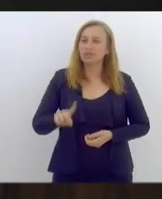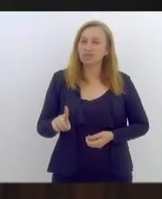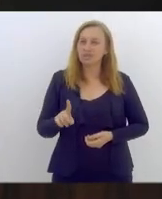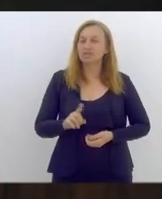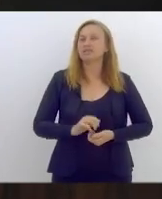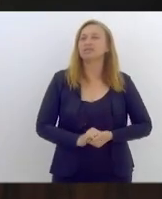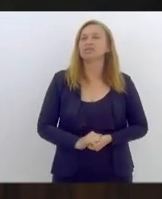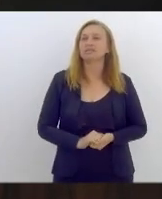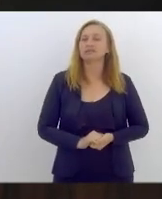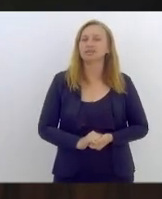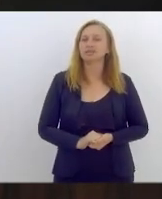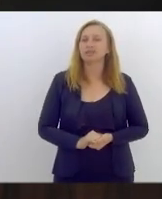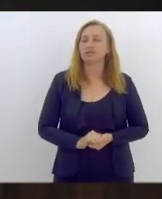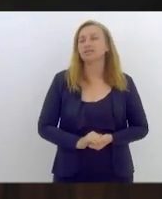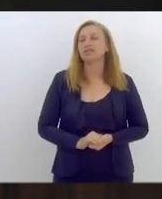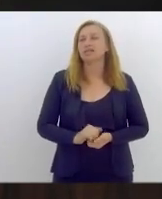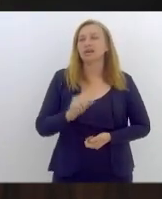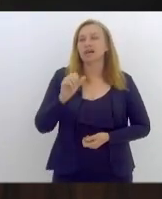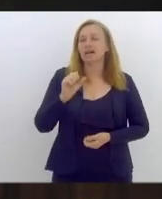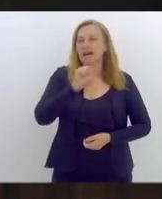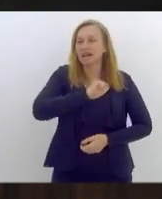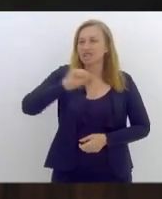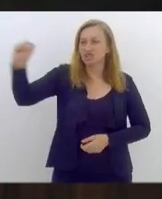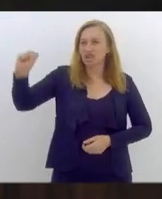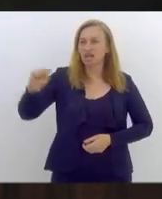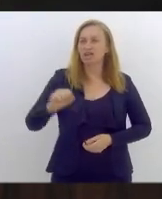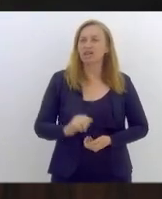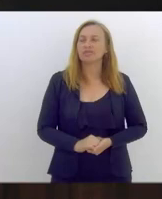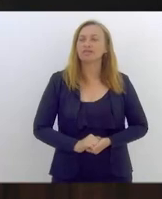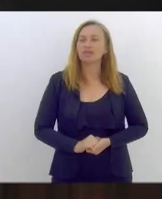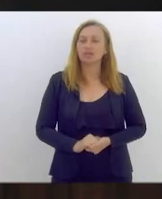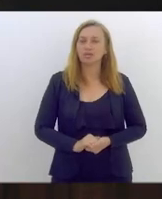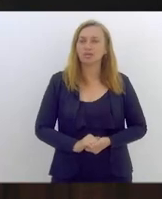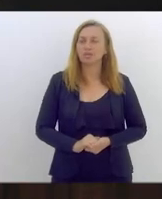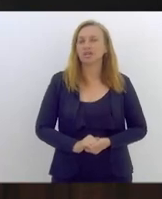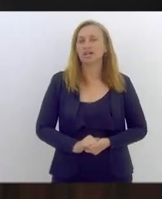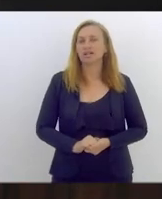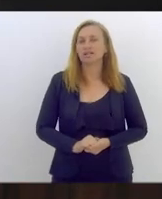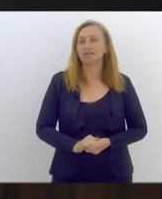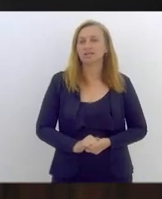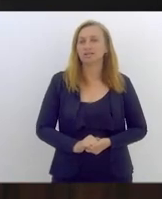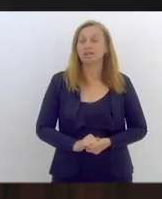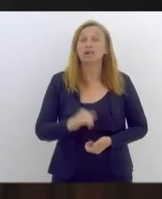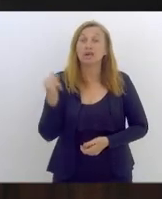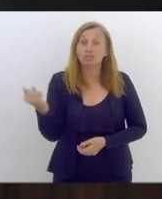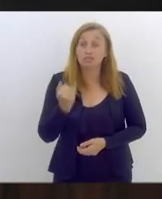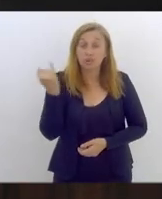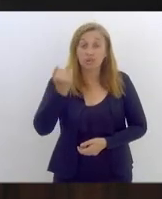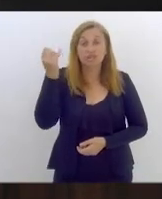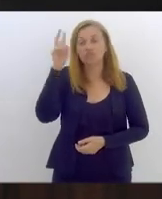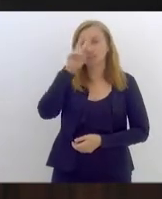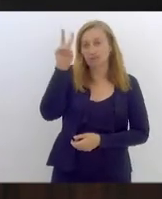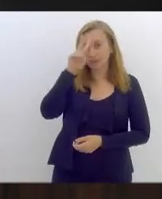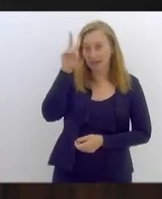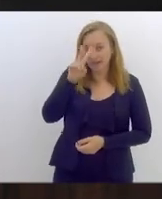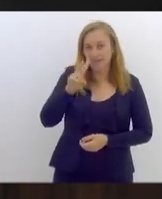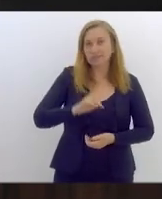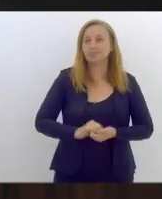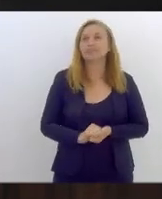Aressá do Ilê Axé Opofunjá. Aliás, importante lembrar